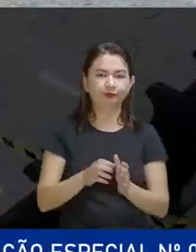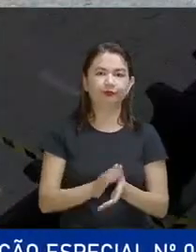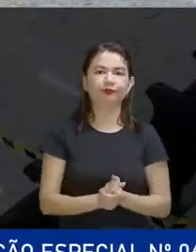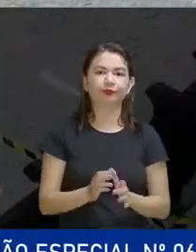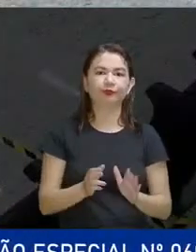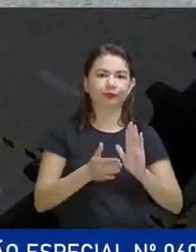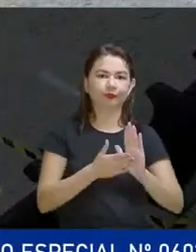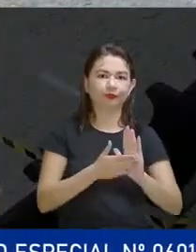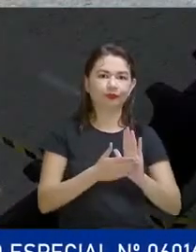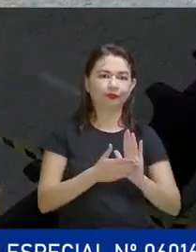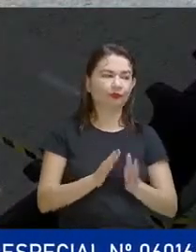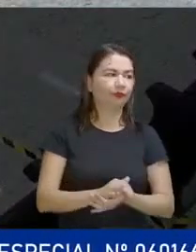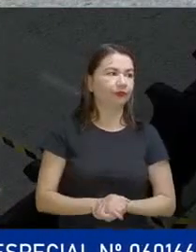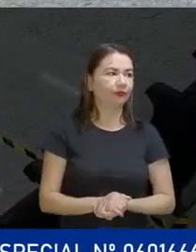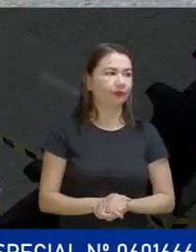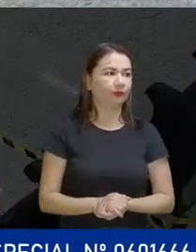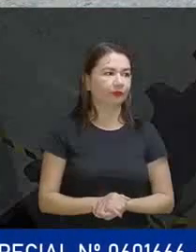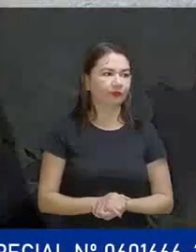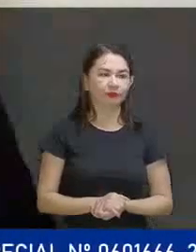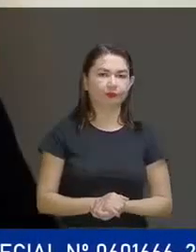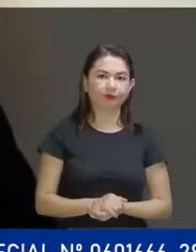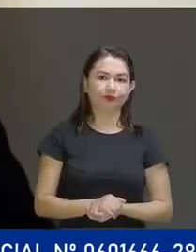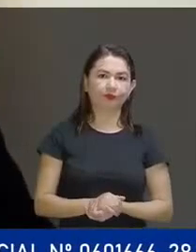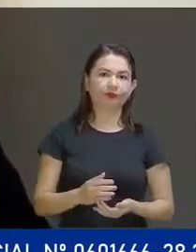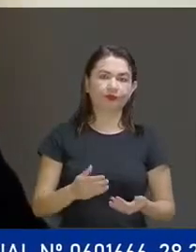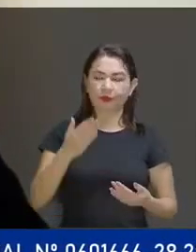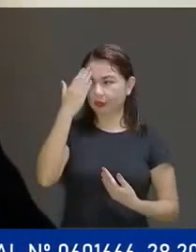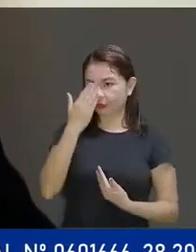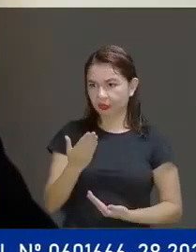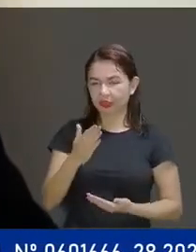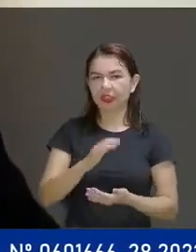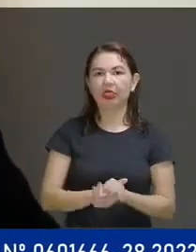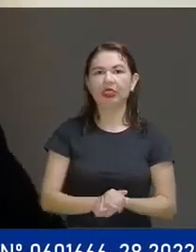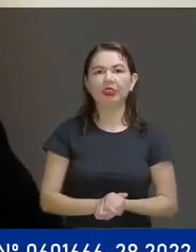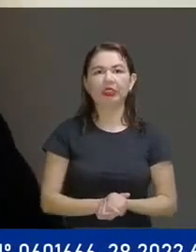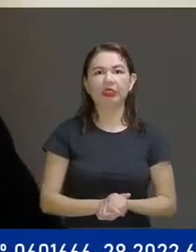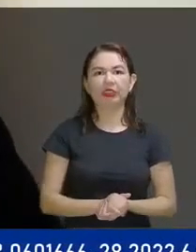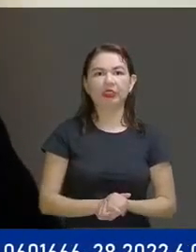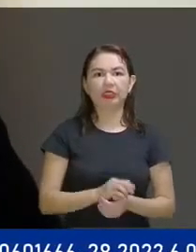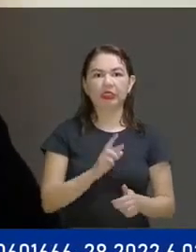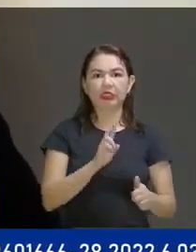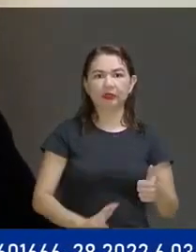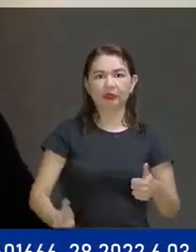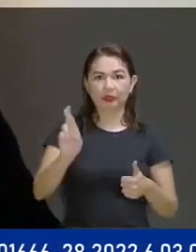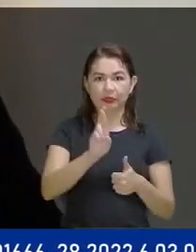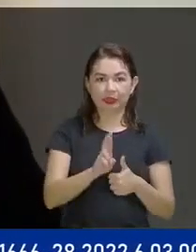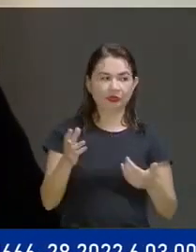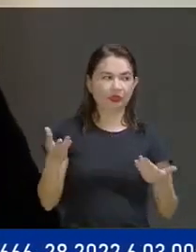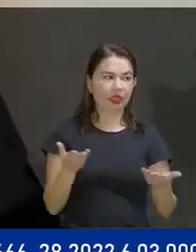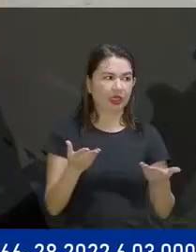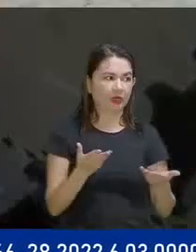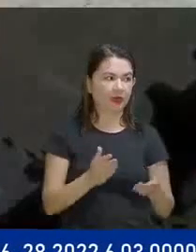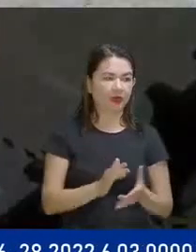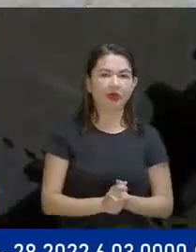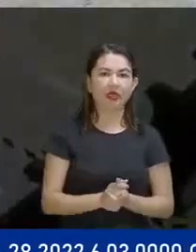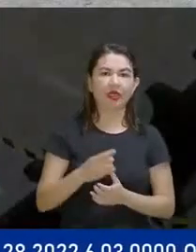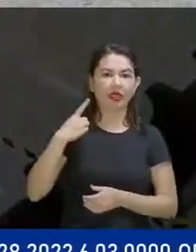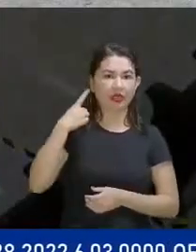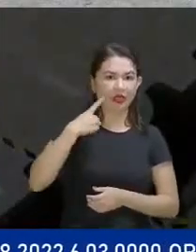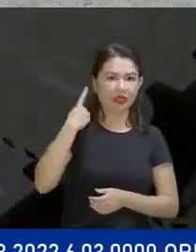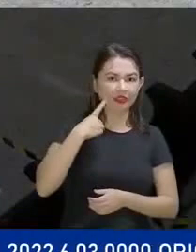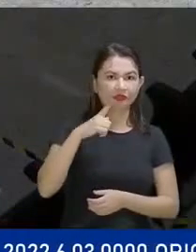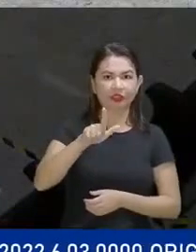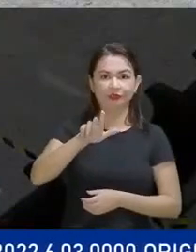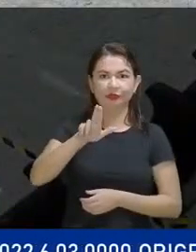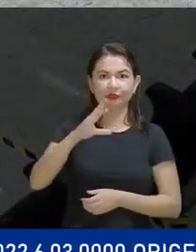Obrigado, doutora Sara. Obrigado pela manifestação. Vamos ouvir o doutor Luciano del Foco no Castillo desembargador Silva. João Lages, Ô, presidente Luciano, do TRE seja muito Amapá. bem-vindo.